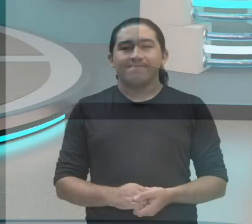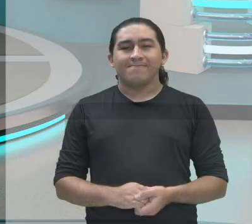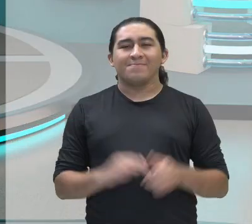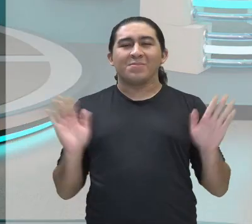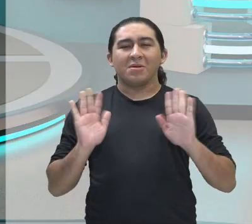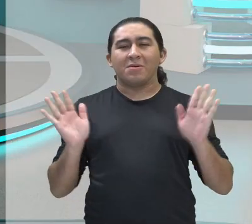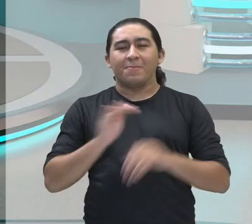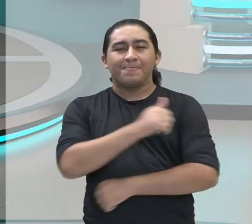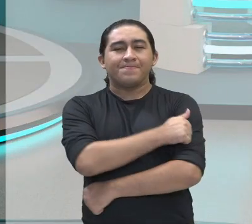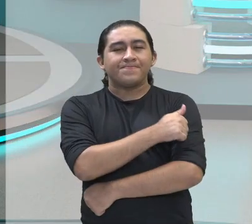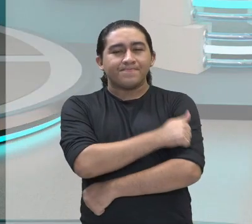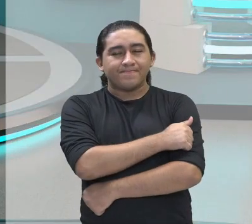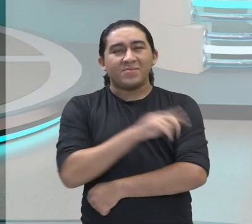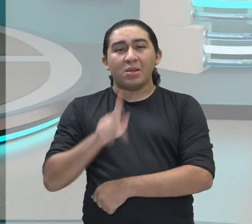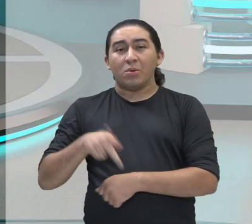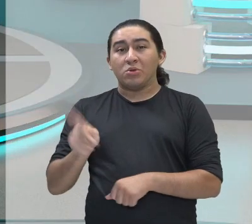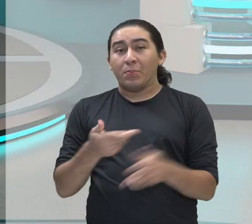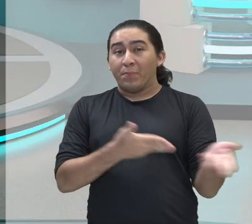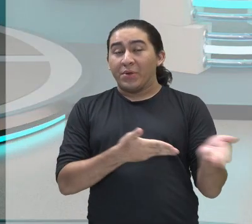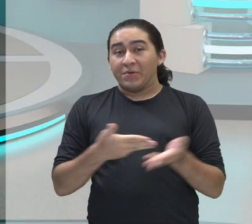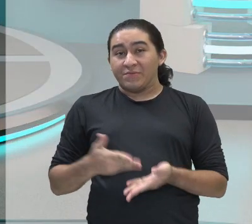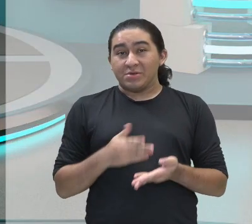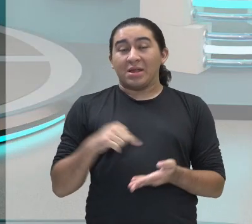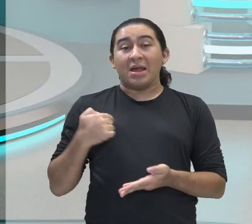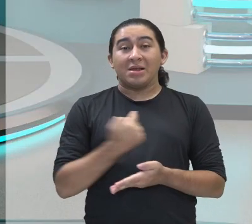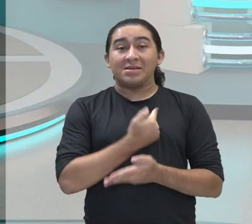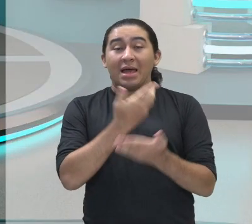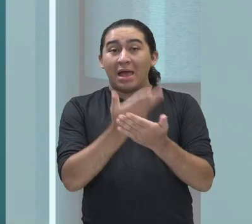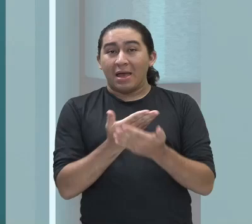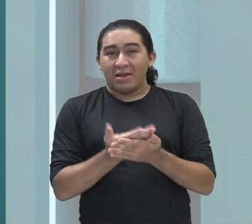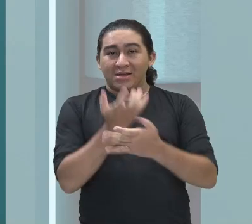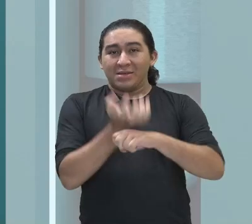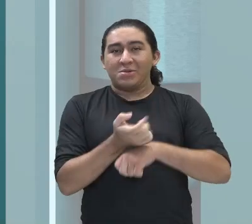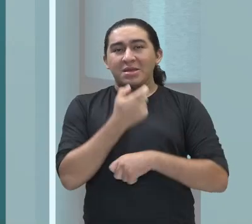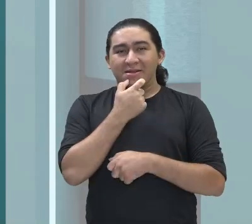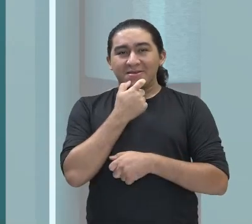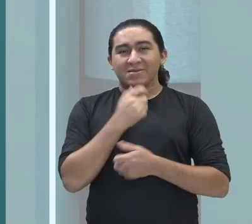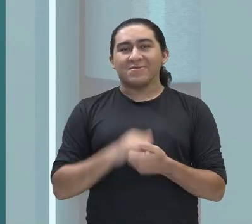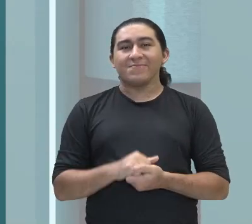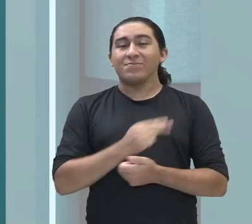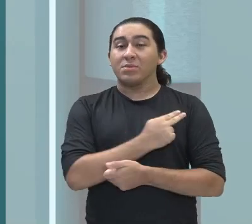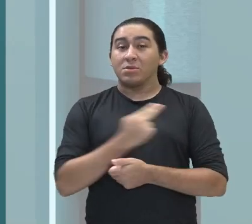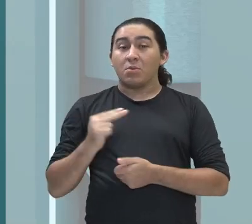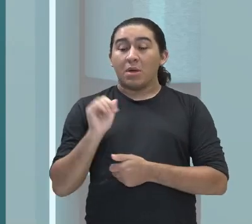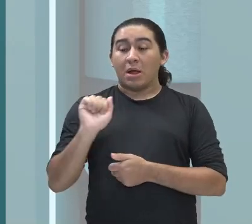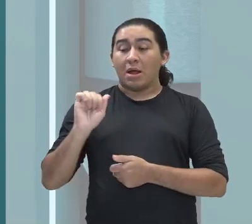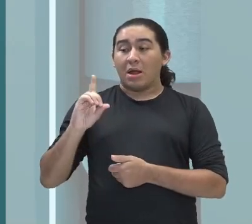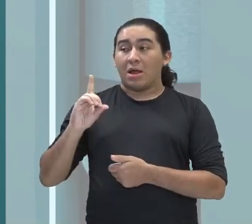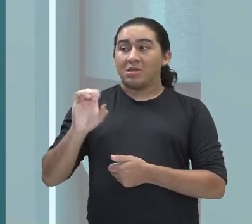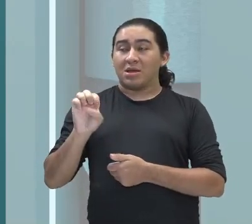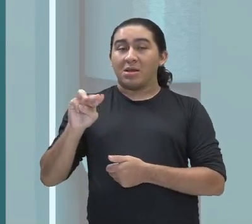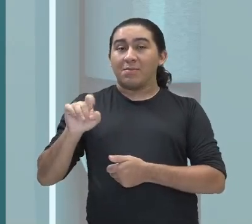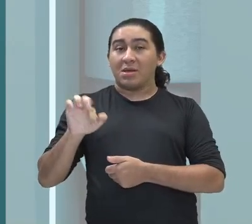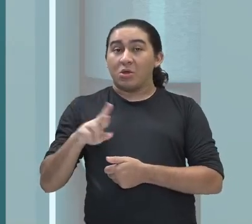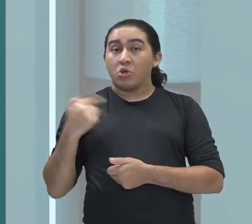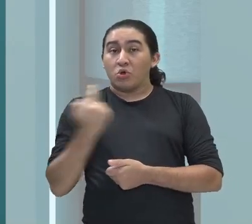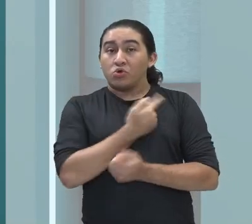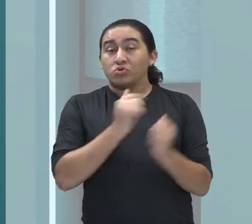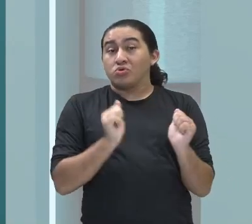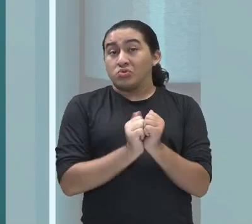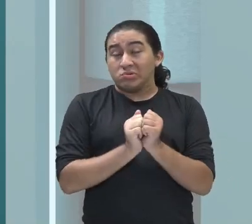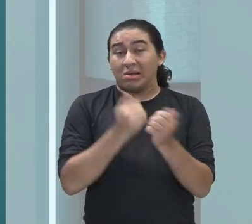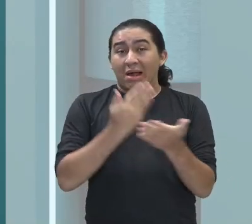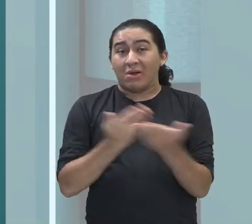Hello, dear students, teachers, welcome! Bem-vindo à nossa aula de língua inglesa. Eu sou o teacher Ademir Ribeiro e vamos ficar junto aí ao longo da